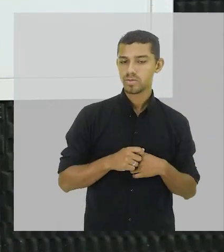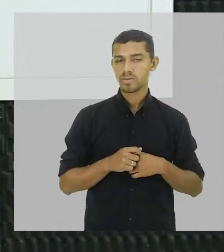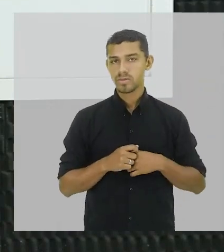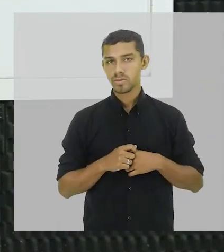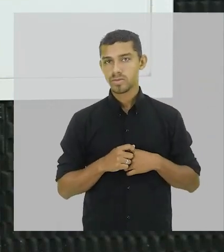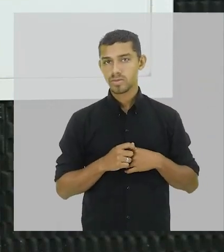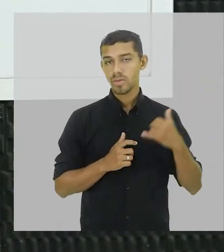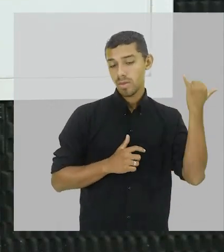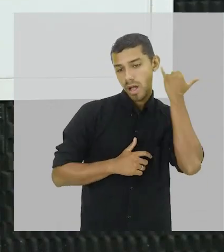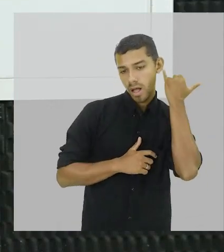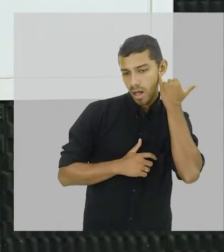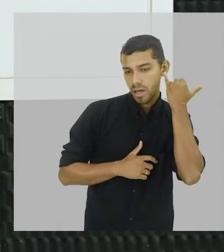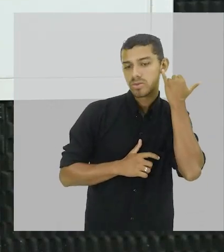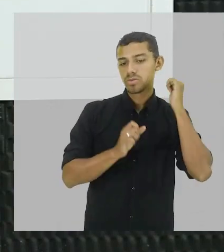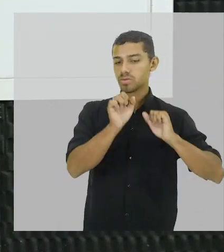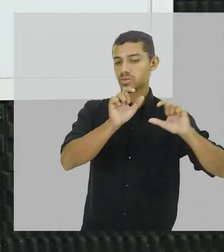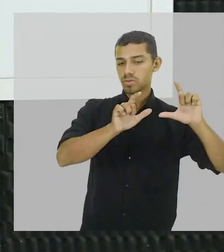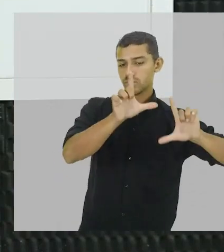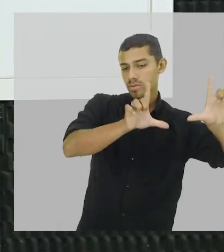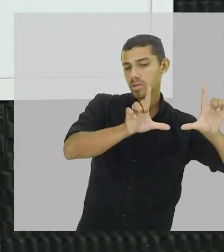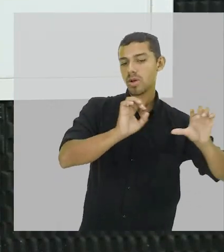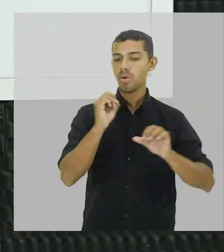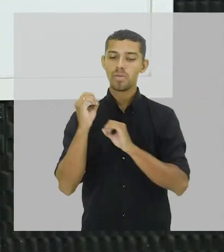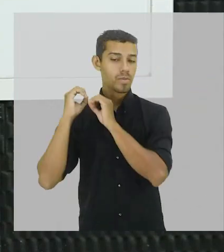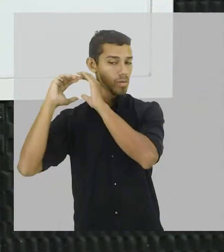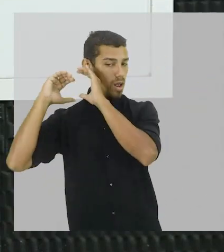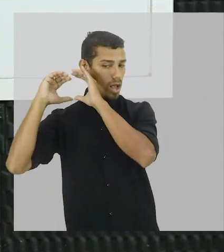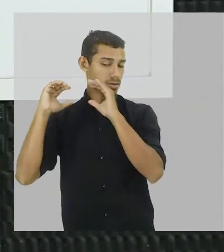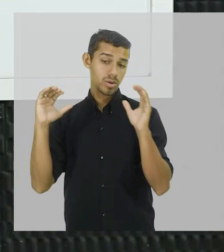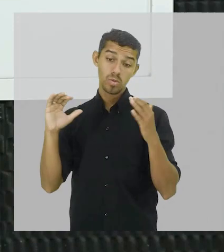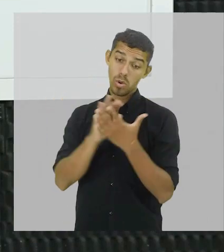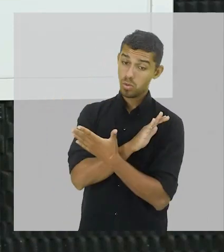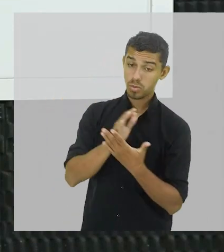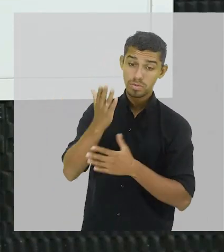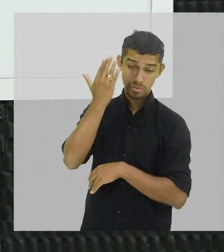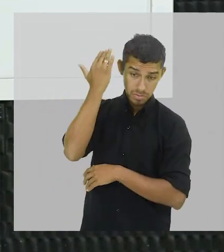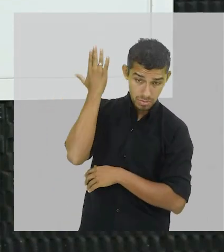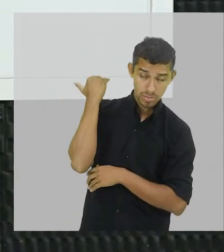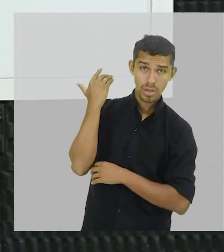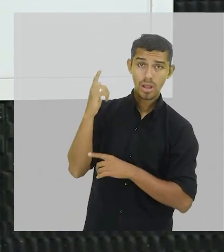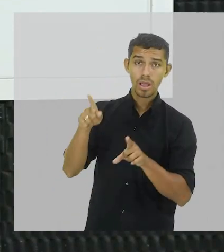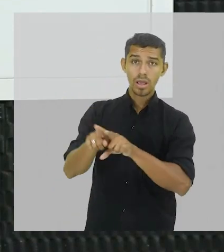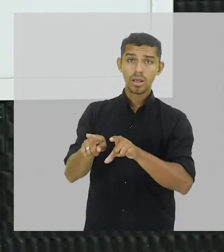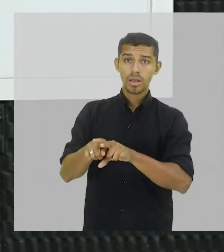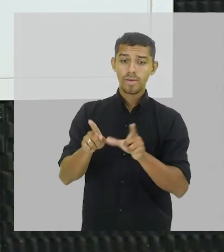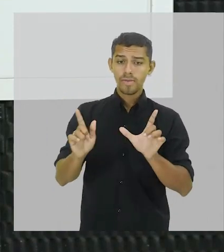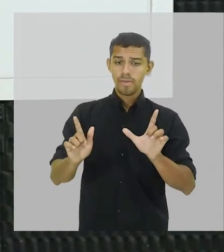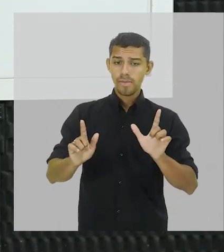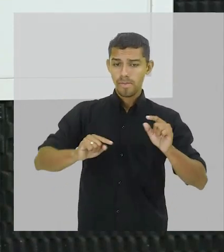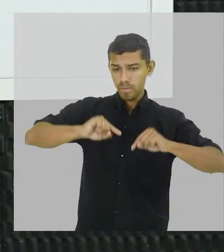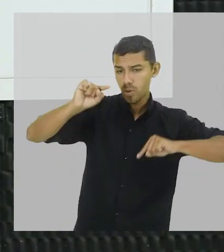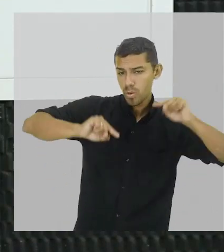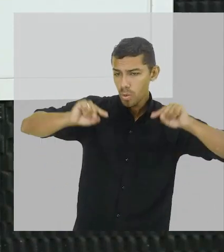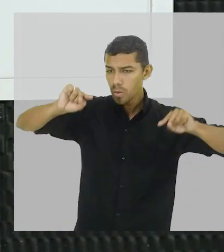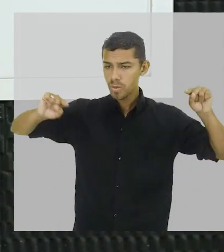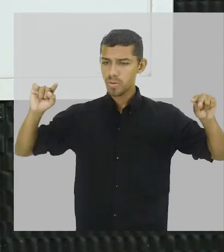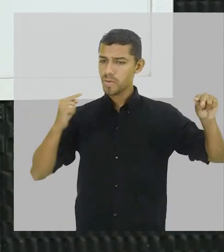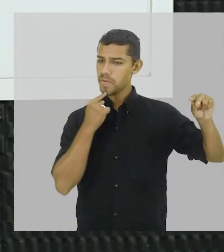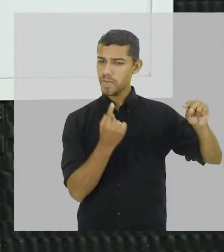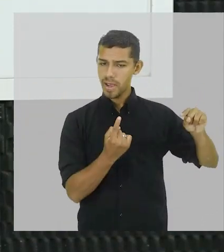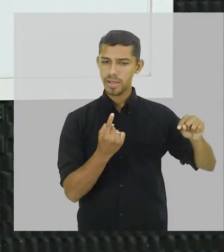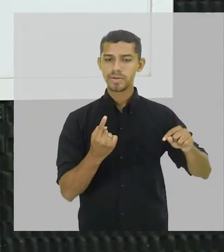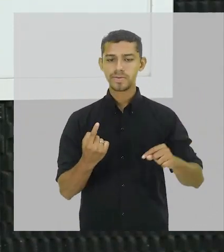Então o áudio ele podia ser captado tanto pela TV quanto pelo rádio. Isso para algumas estações porque estava ali em frequências bem próximas, tá